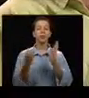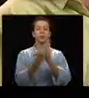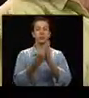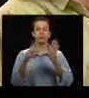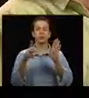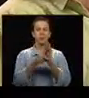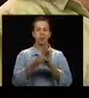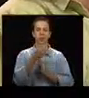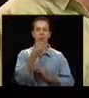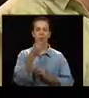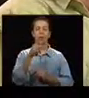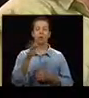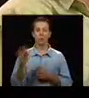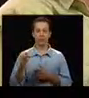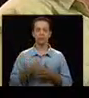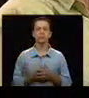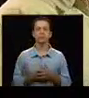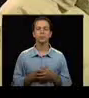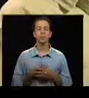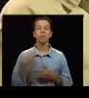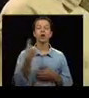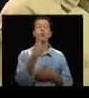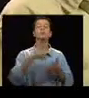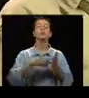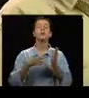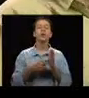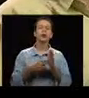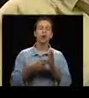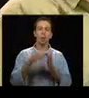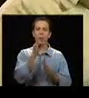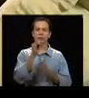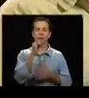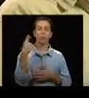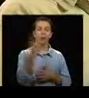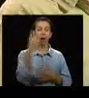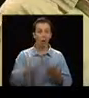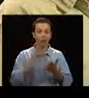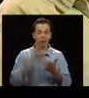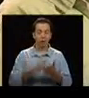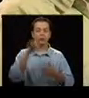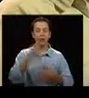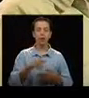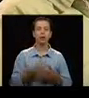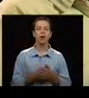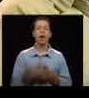a identidade do legado de Paulo Freire, né? E o que significa isso? Na verdade,